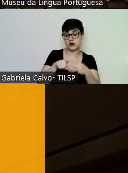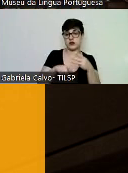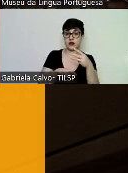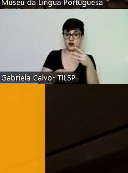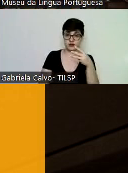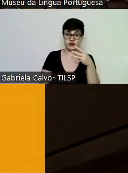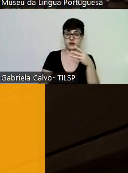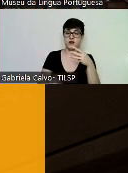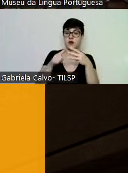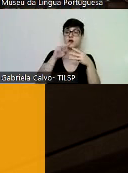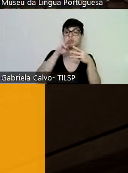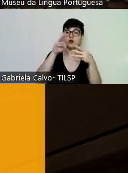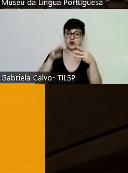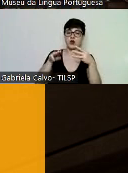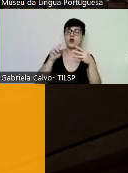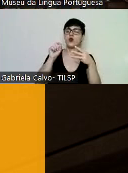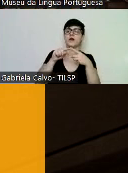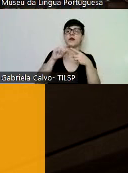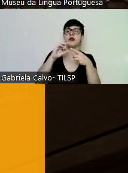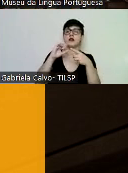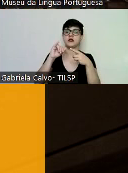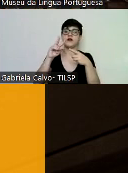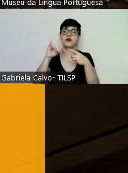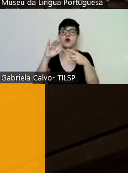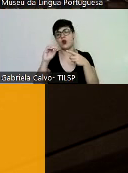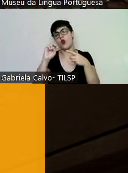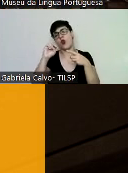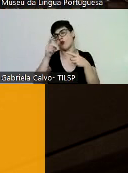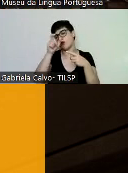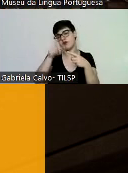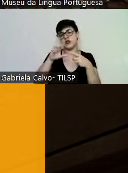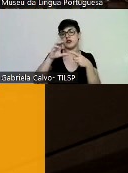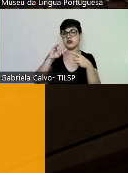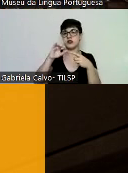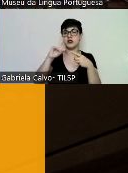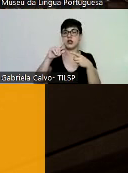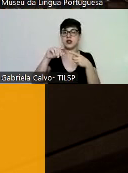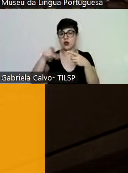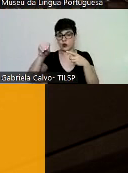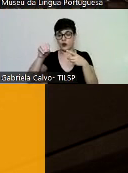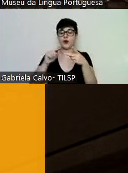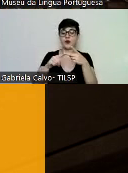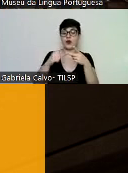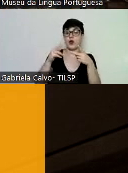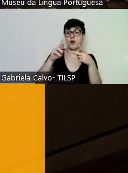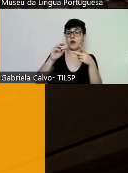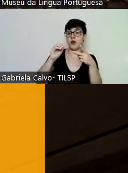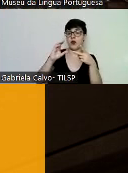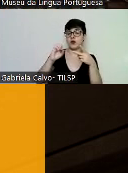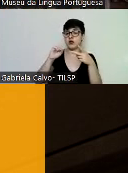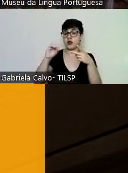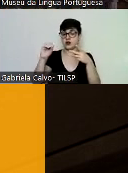Museu Cívico museu Museu processo Museu híbrido